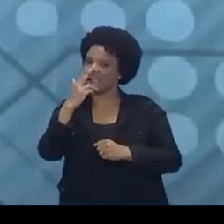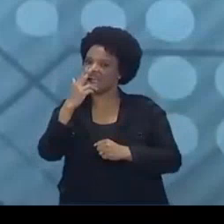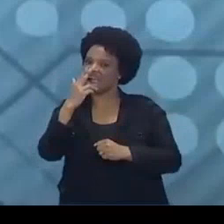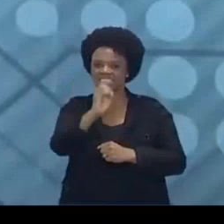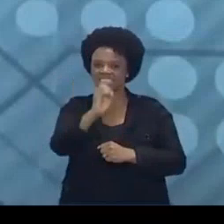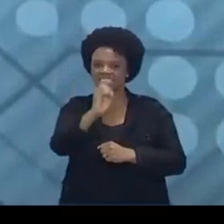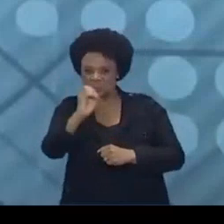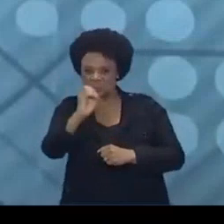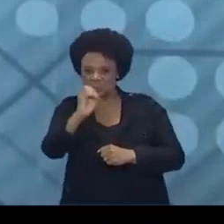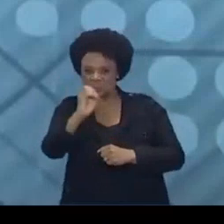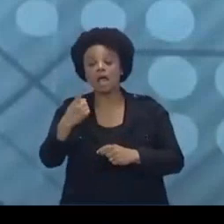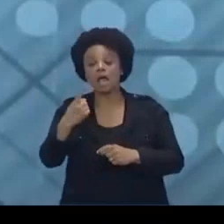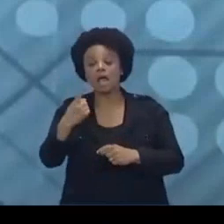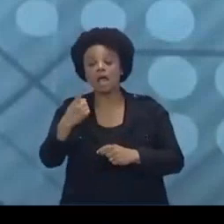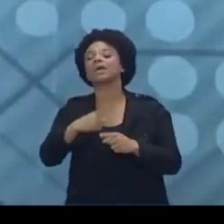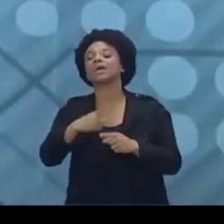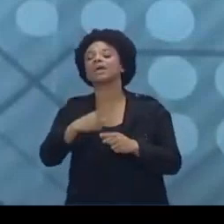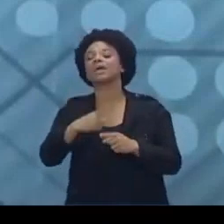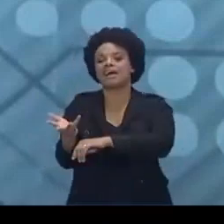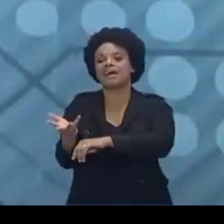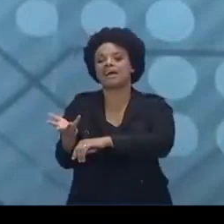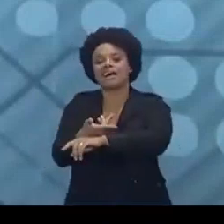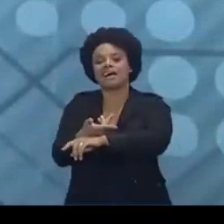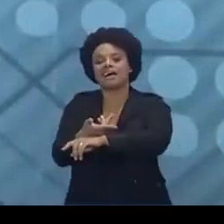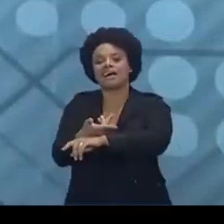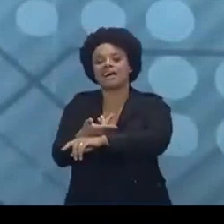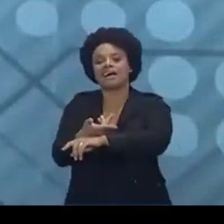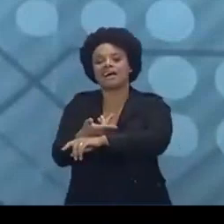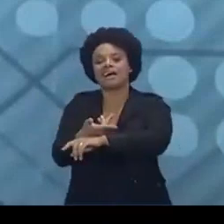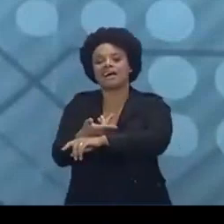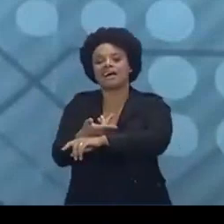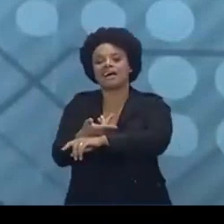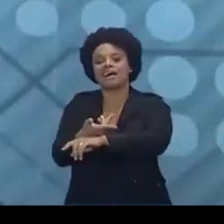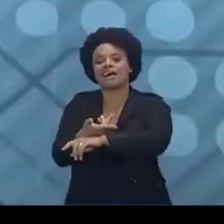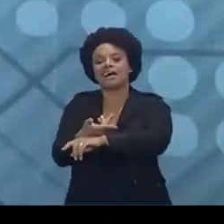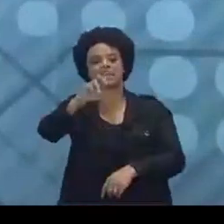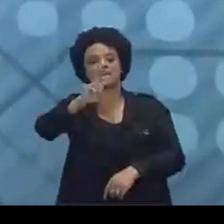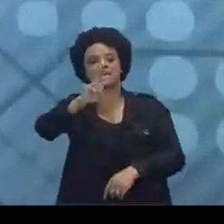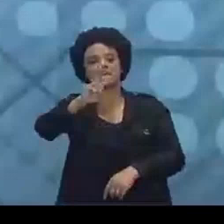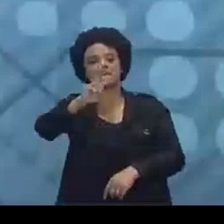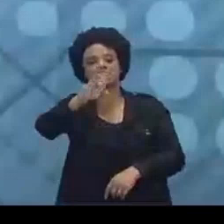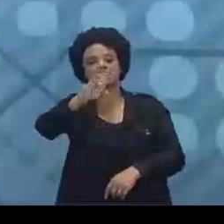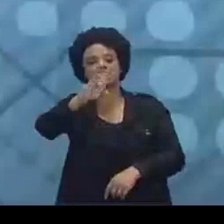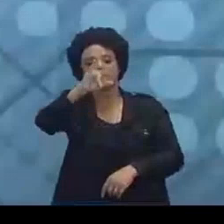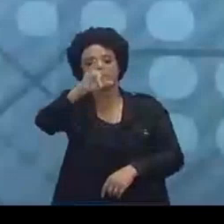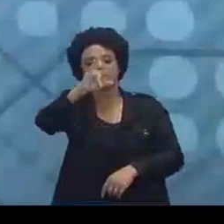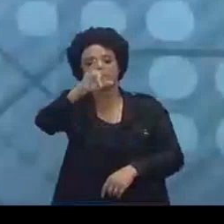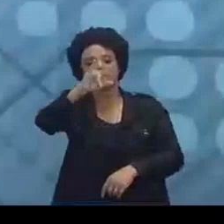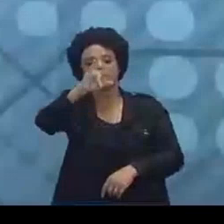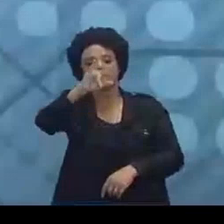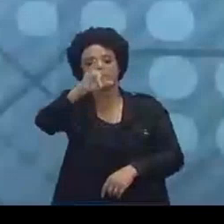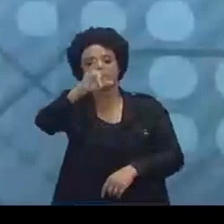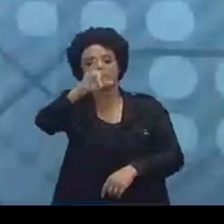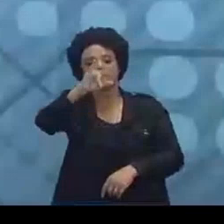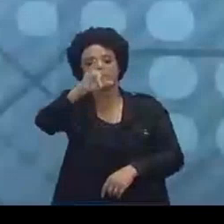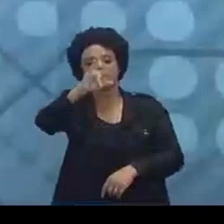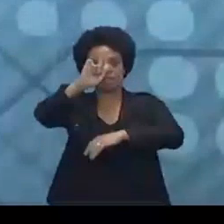aceleração da gravidade, que é essa que movimenta que faz com que todo o nosso